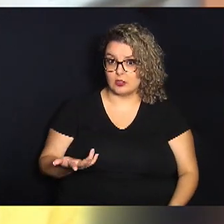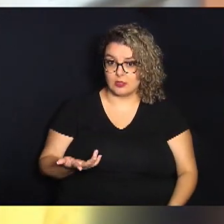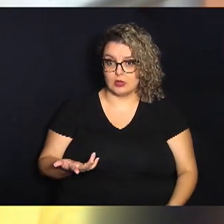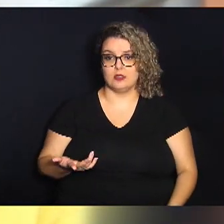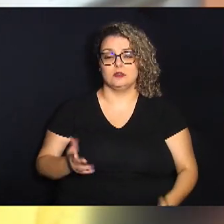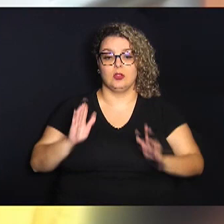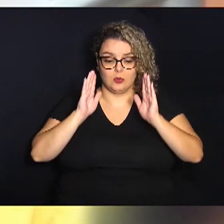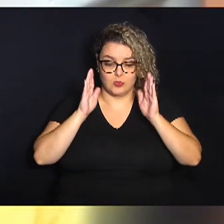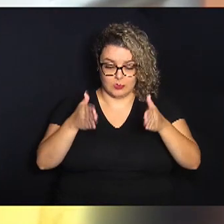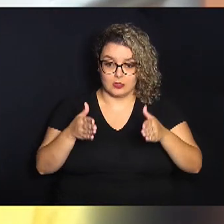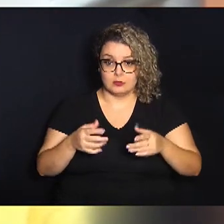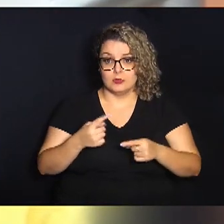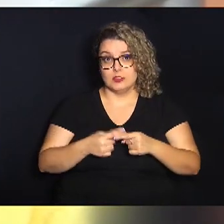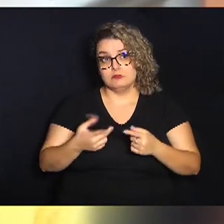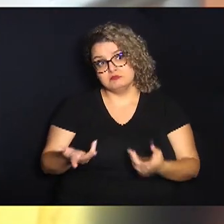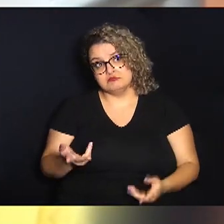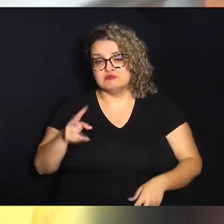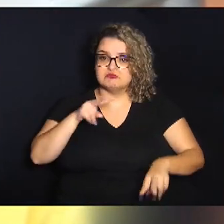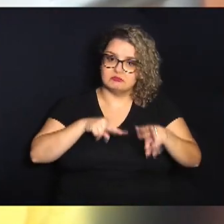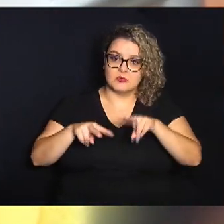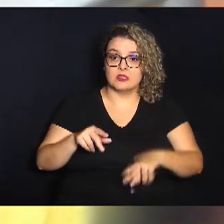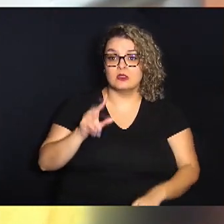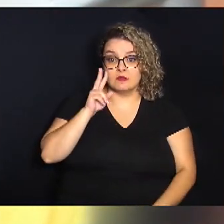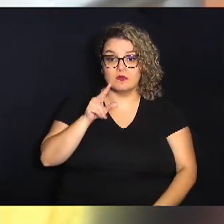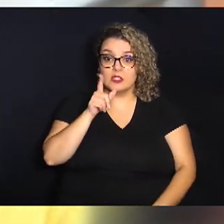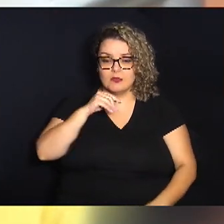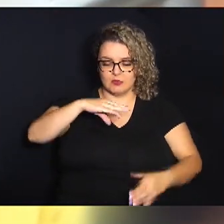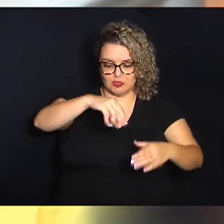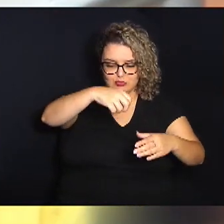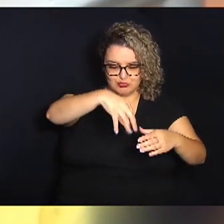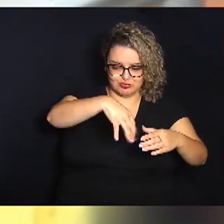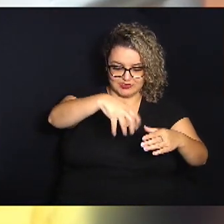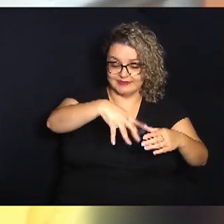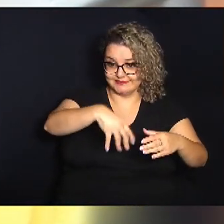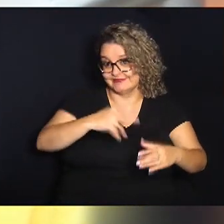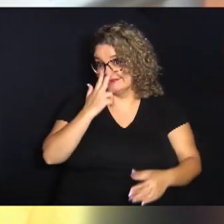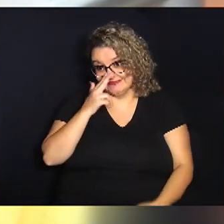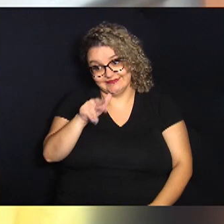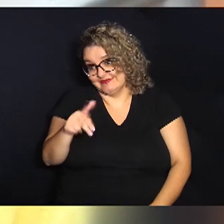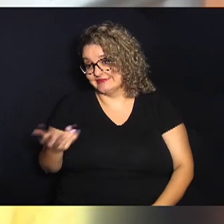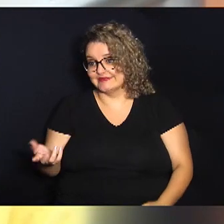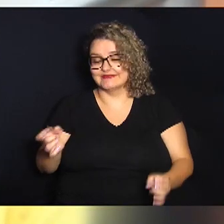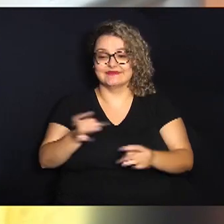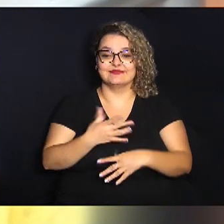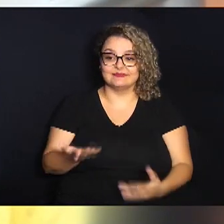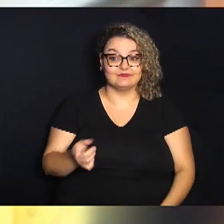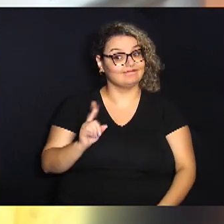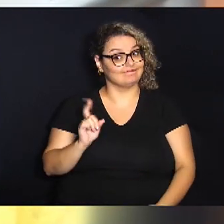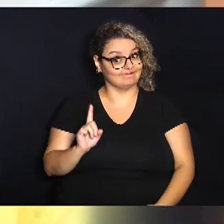porque aparentemente as pessoas veem a água saindo da torneira, parece que é um bem infindável, e não é, né?